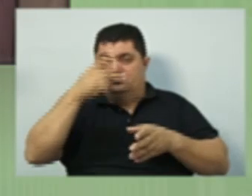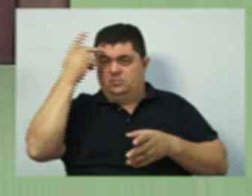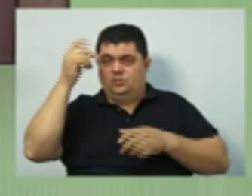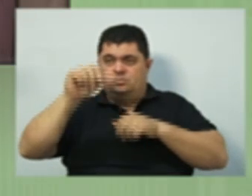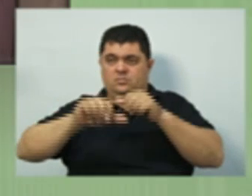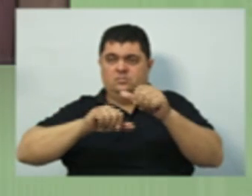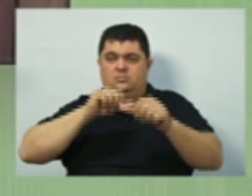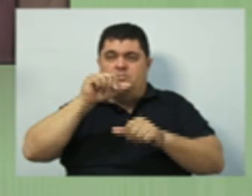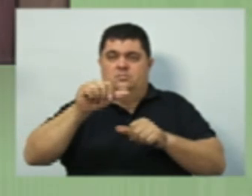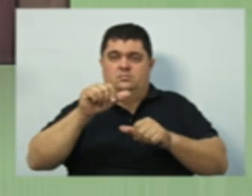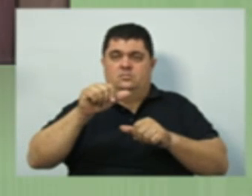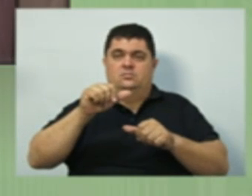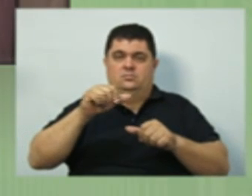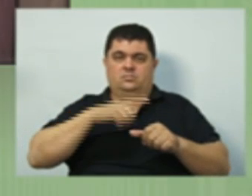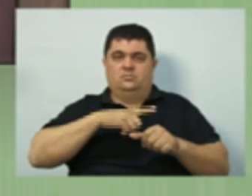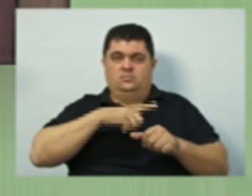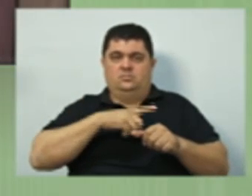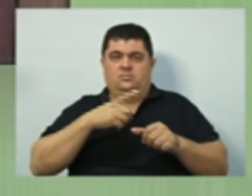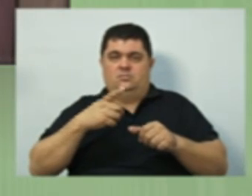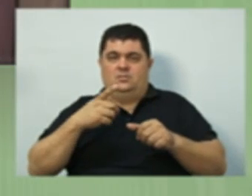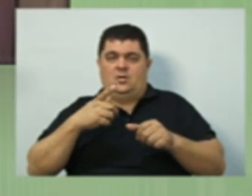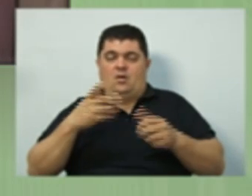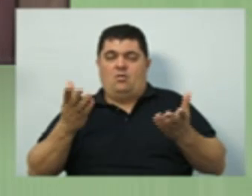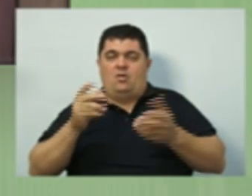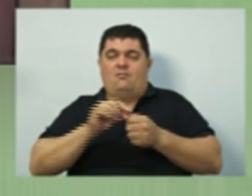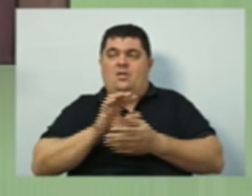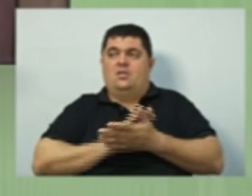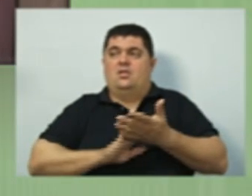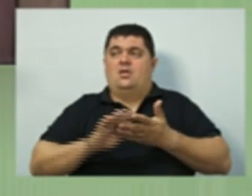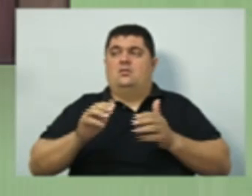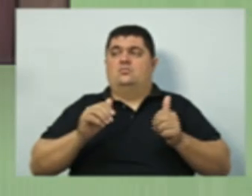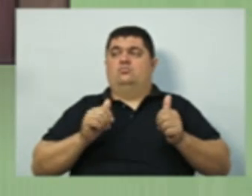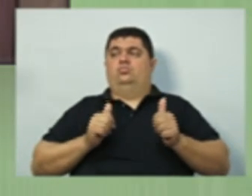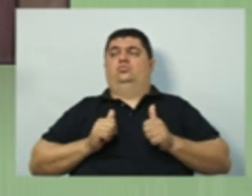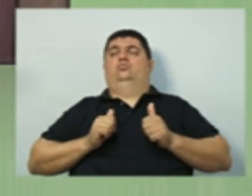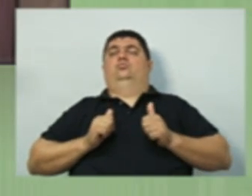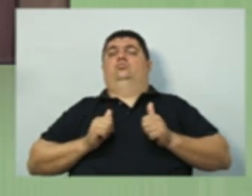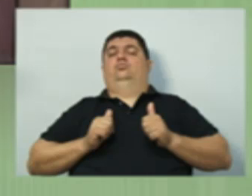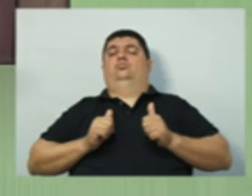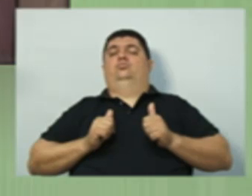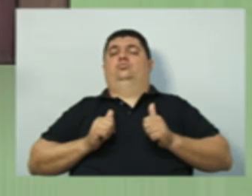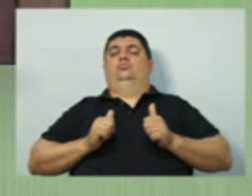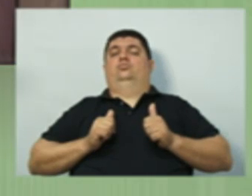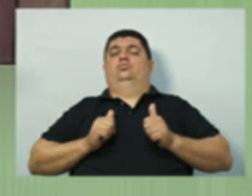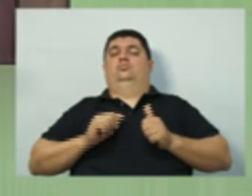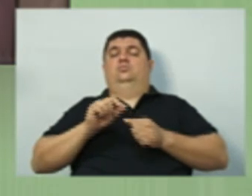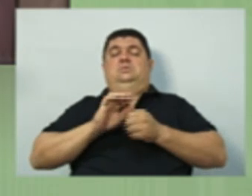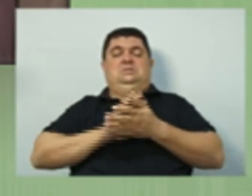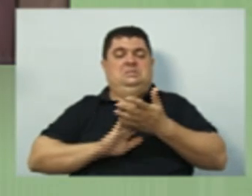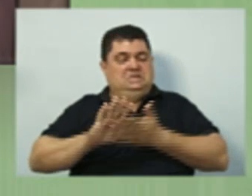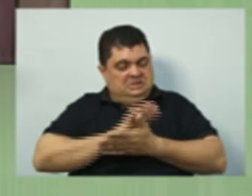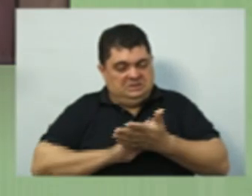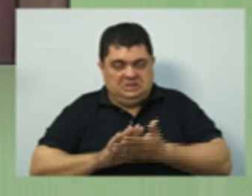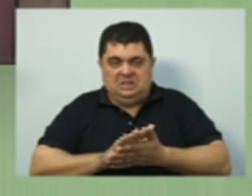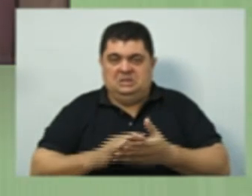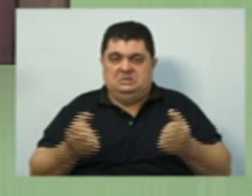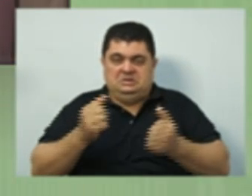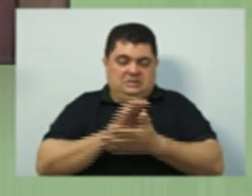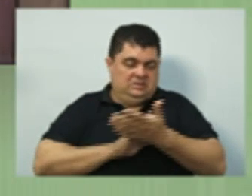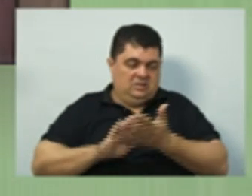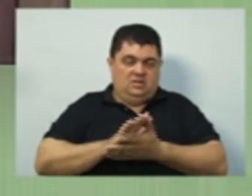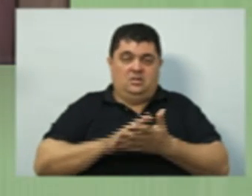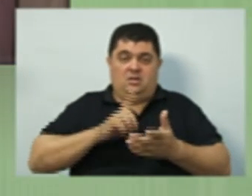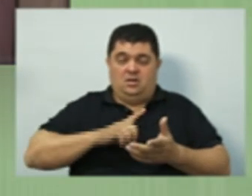Ele agora, ele é sedentário. Então, desta maneira, nós temos vários modos de produção,